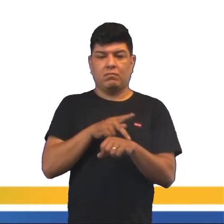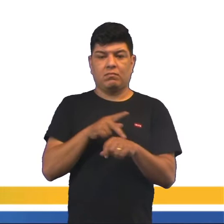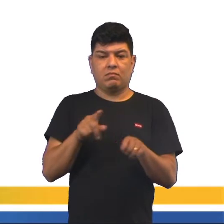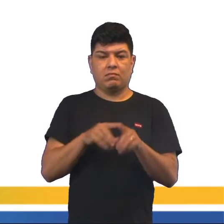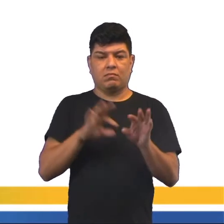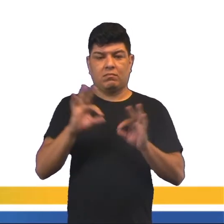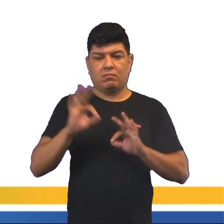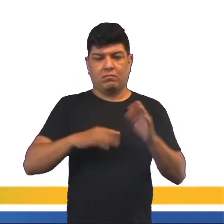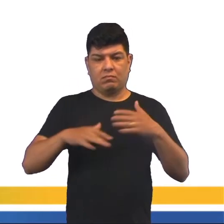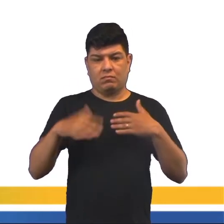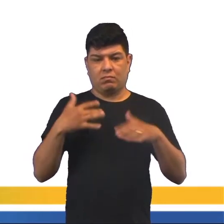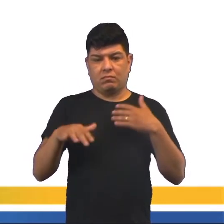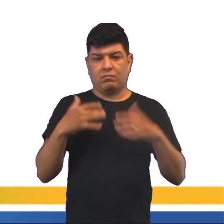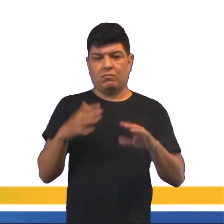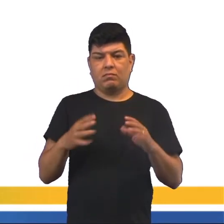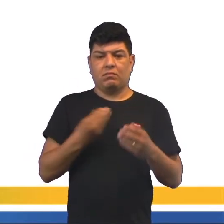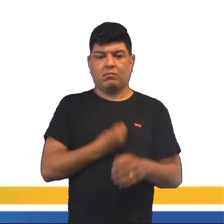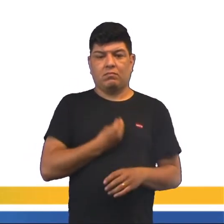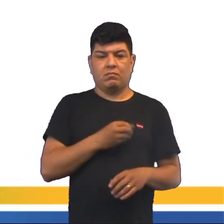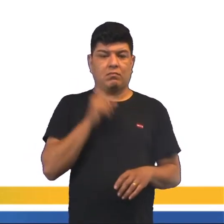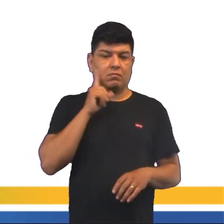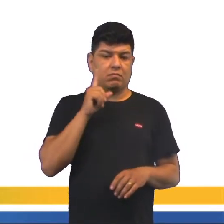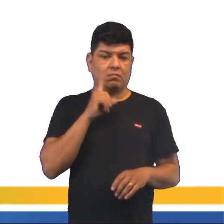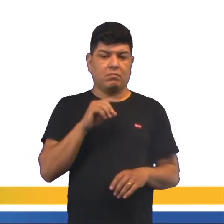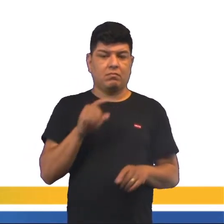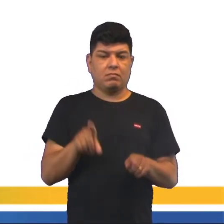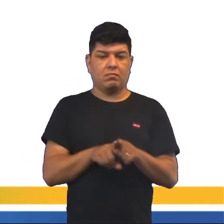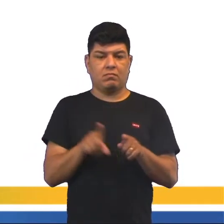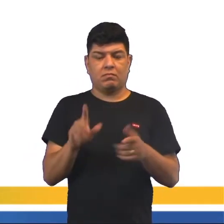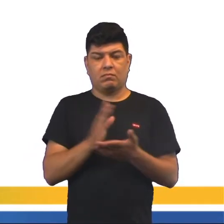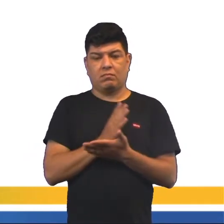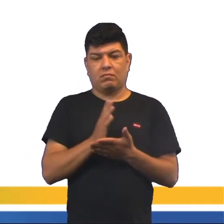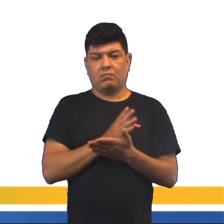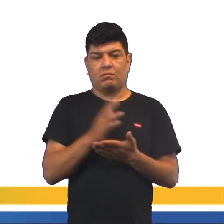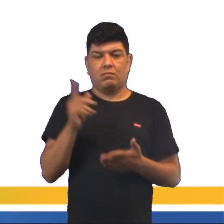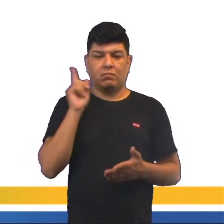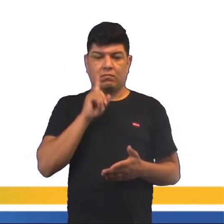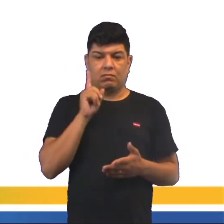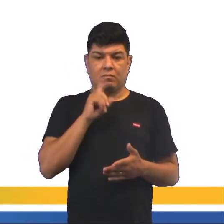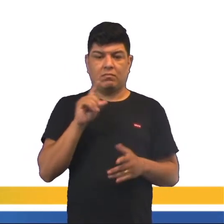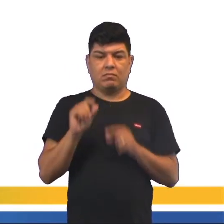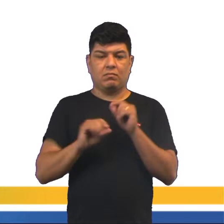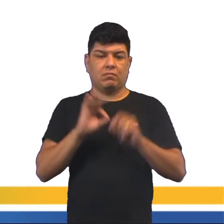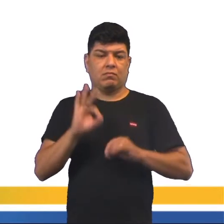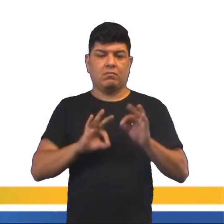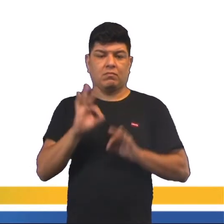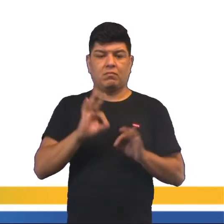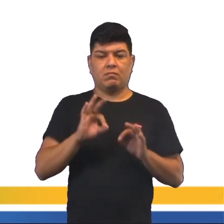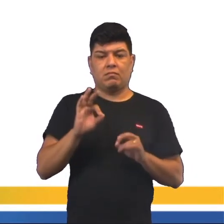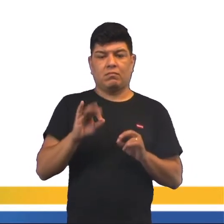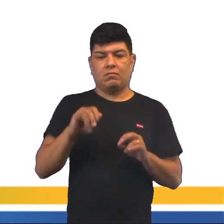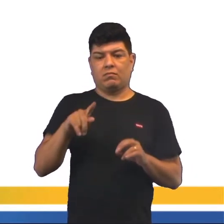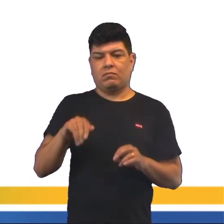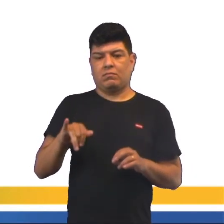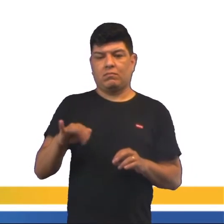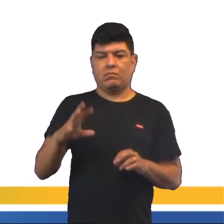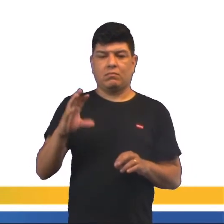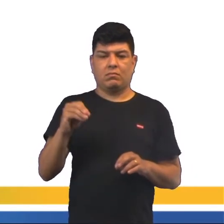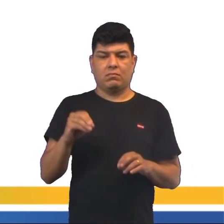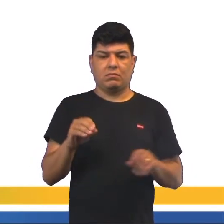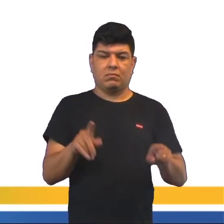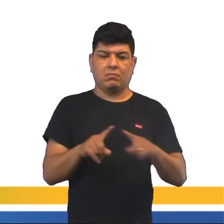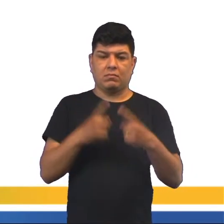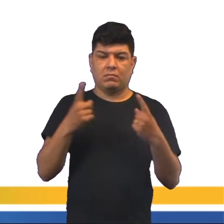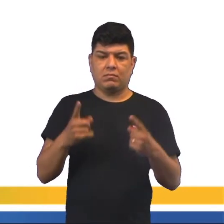Ainda assim, né, os Estados Unidos comemoram a prisão, né, de alguns importantes líderes das organizações terroristas que estão escondidos no